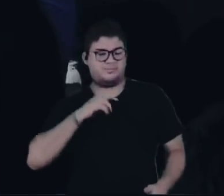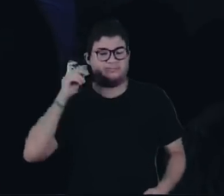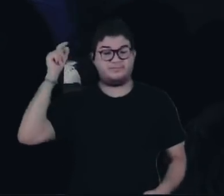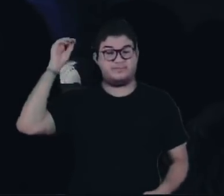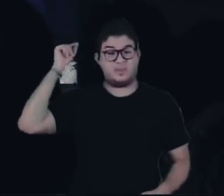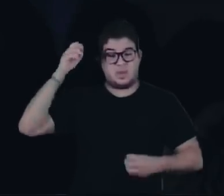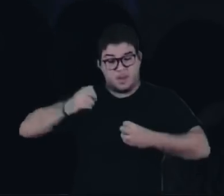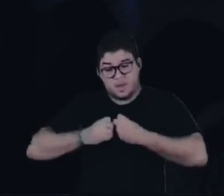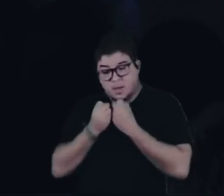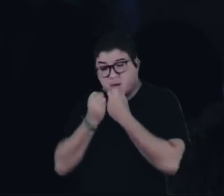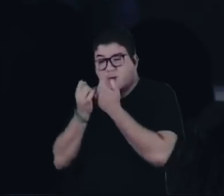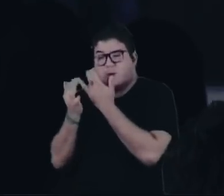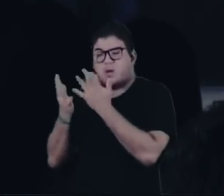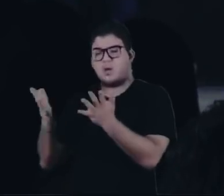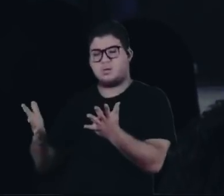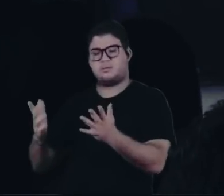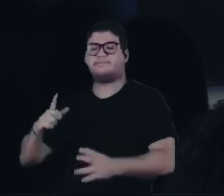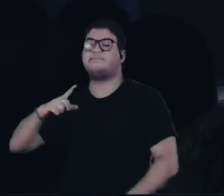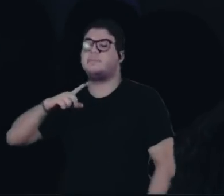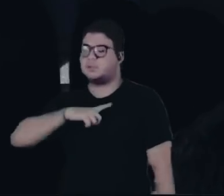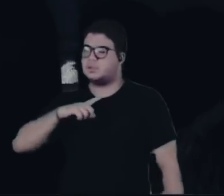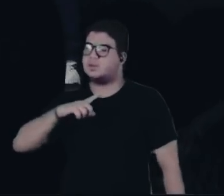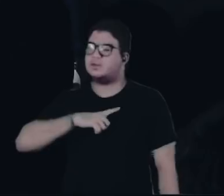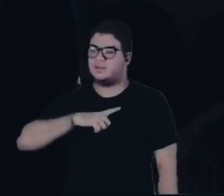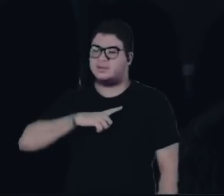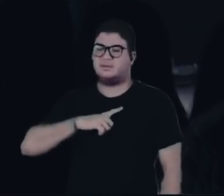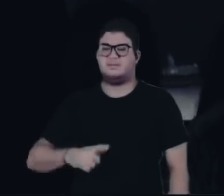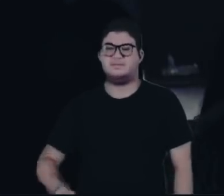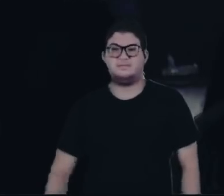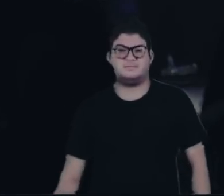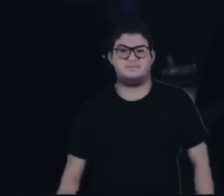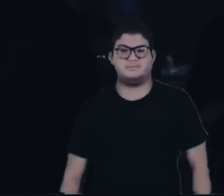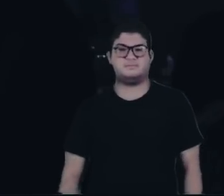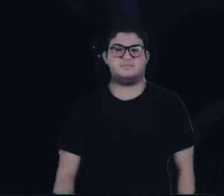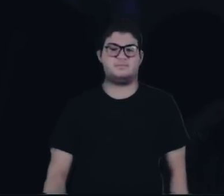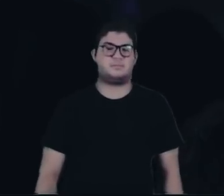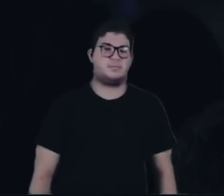que eu doei, eu tenho.